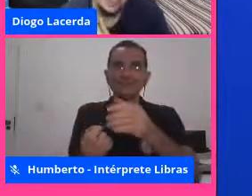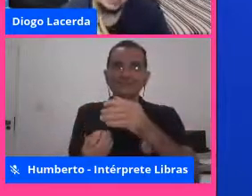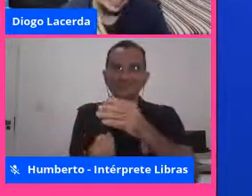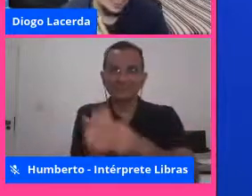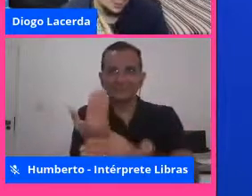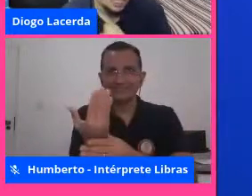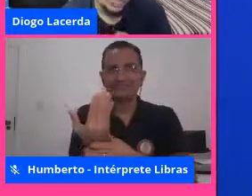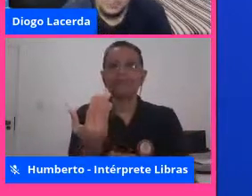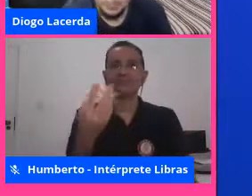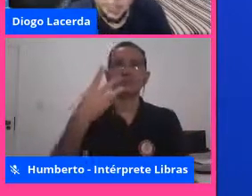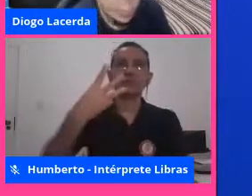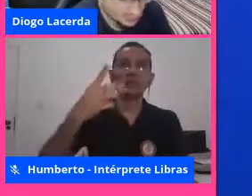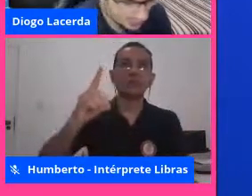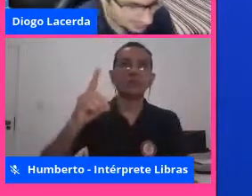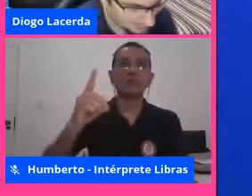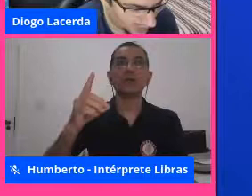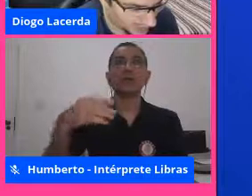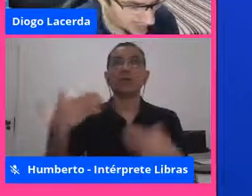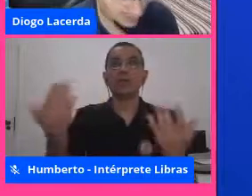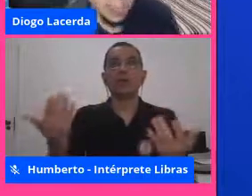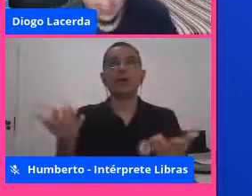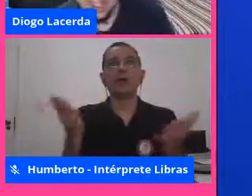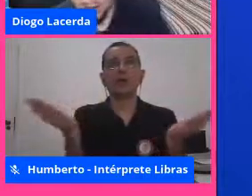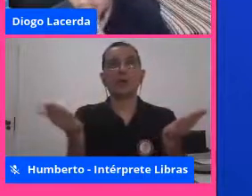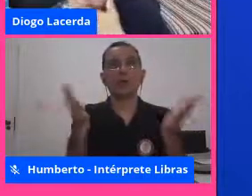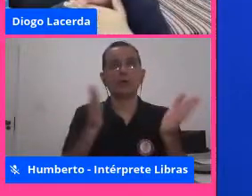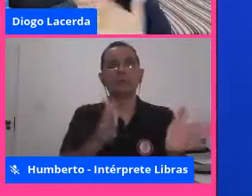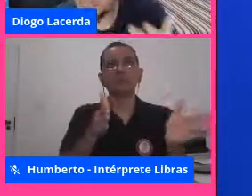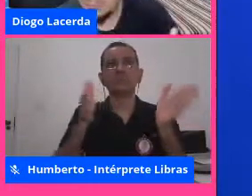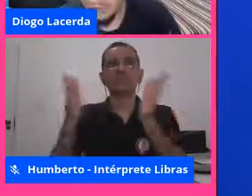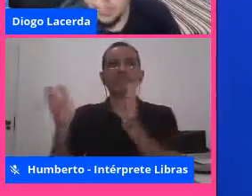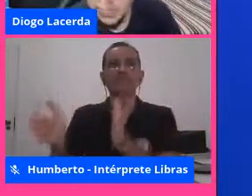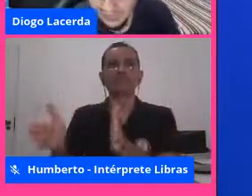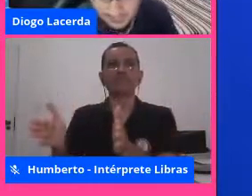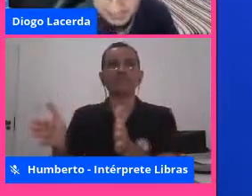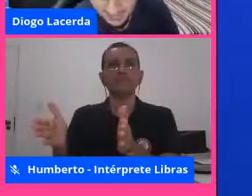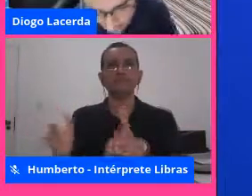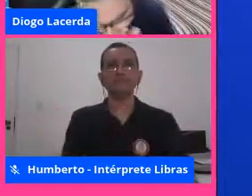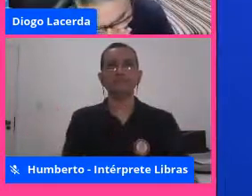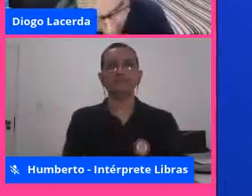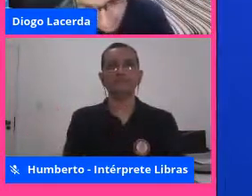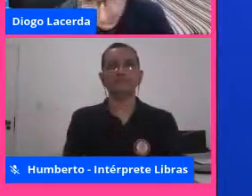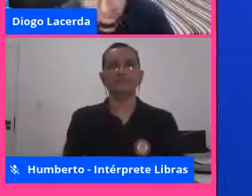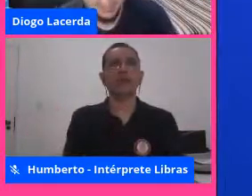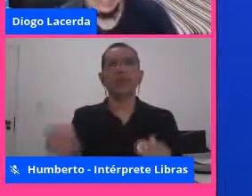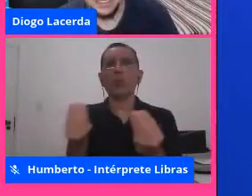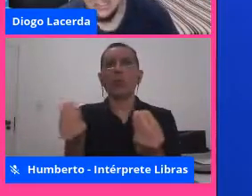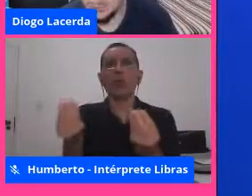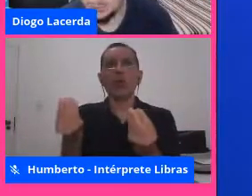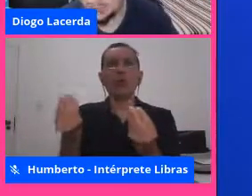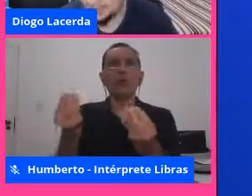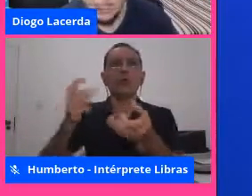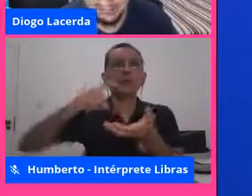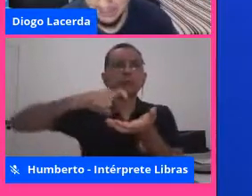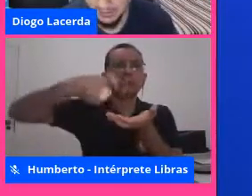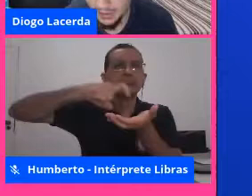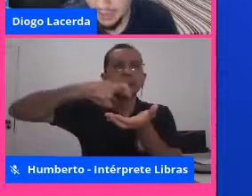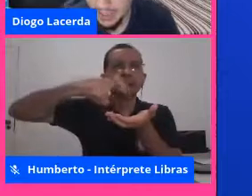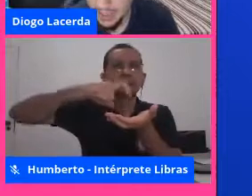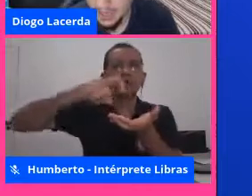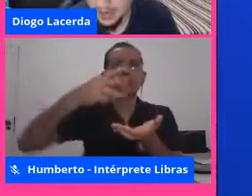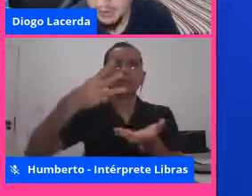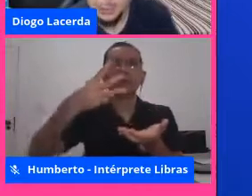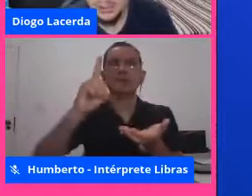peça, beleza. O nosso próximo passo é entender como vamos imprimir. Quais são os principais parâmetros de